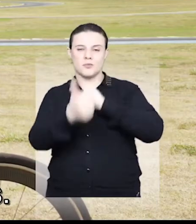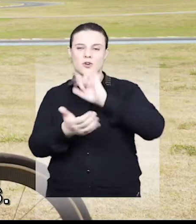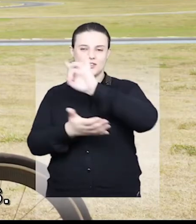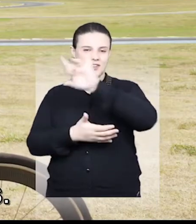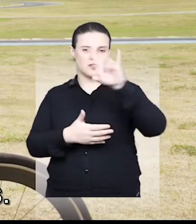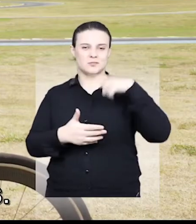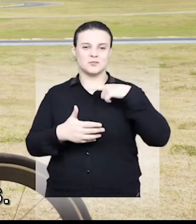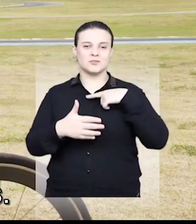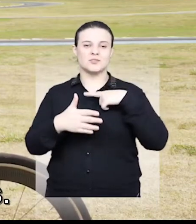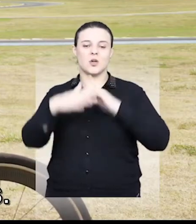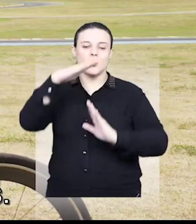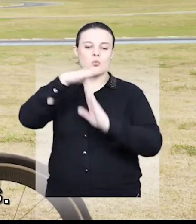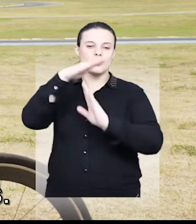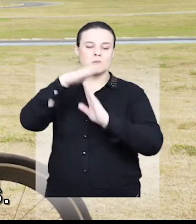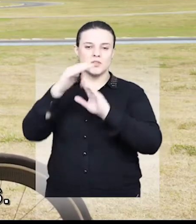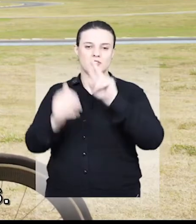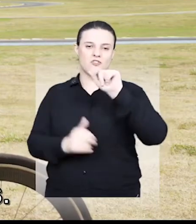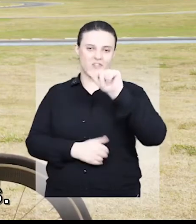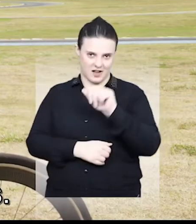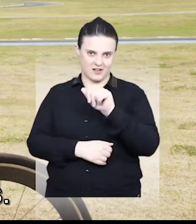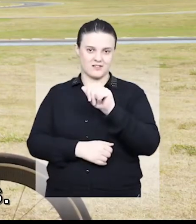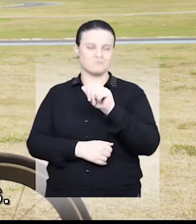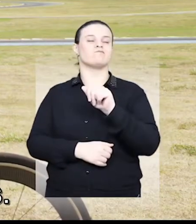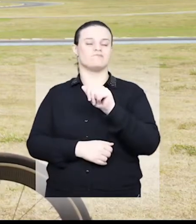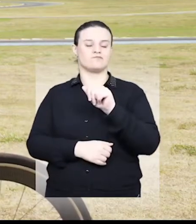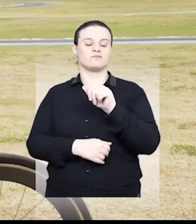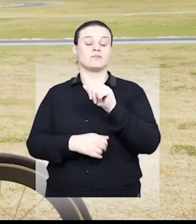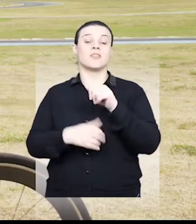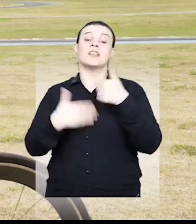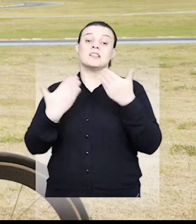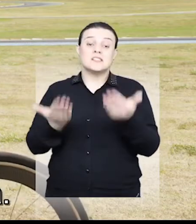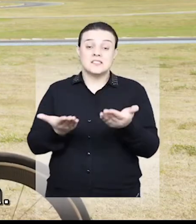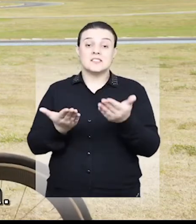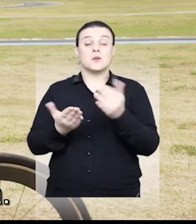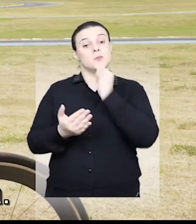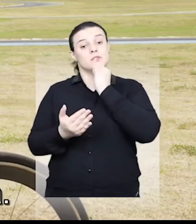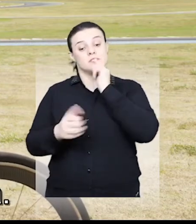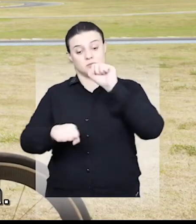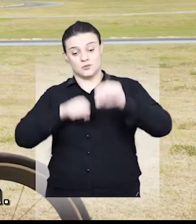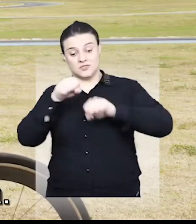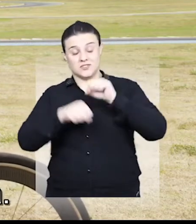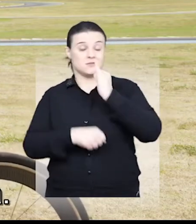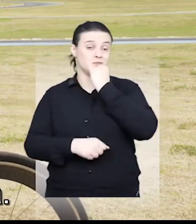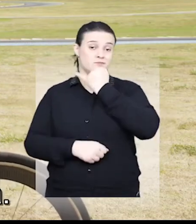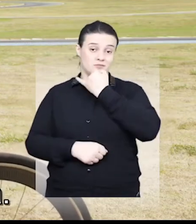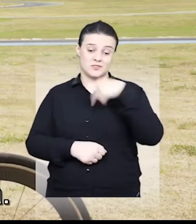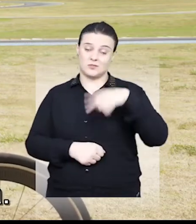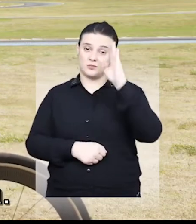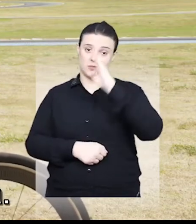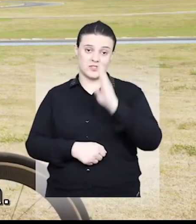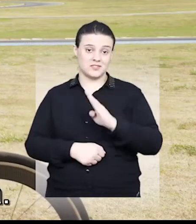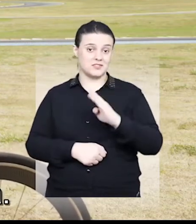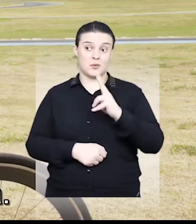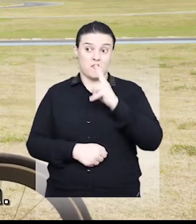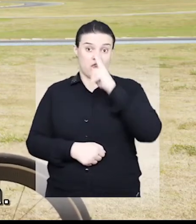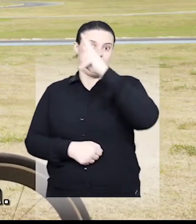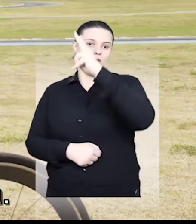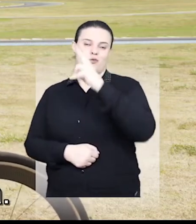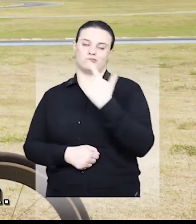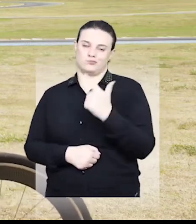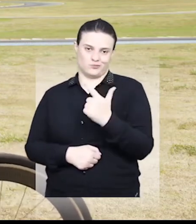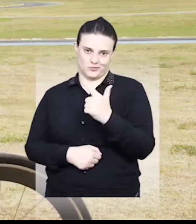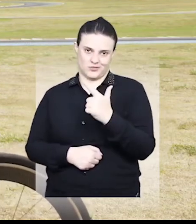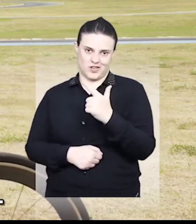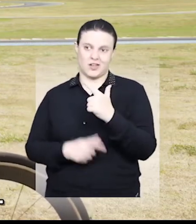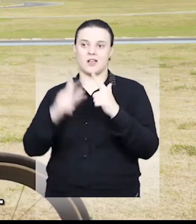tem uma determinada quantidade de vagas, né? Então, no ciclismo, infelizmente, o Brasil ainda não é uma